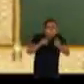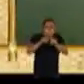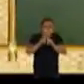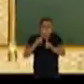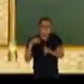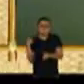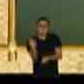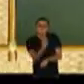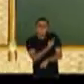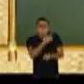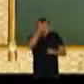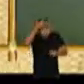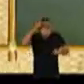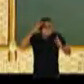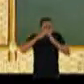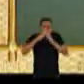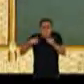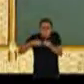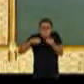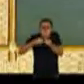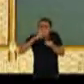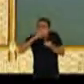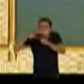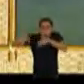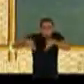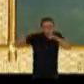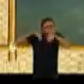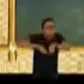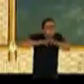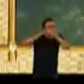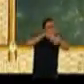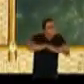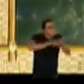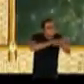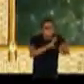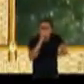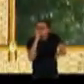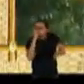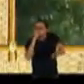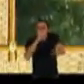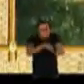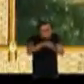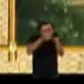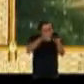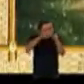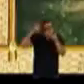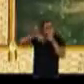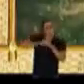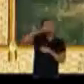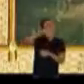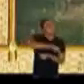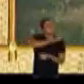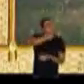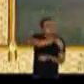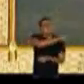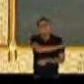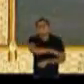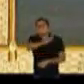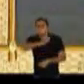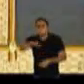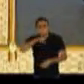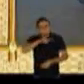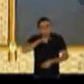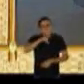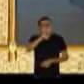nossos ribeirinhos se não fossem as águas do Parnaíba? Aliás, o que seria do desaguar deste rio se não fosse o